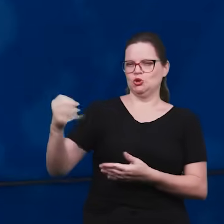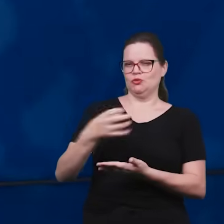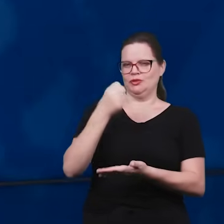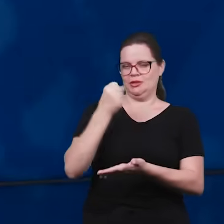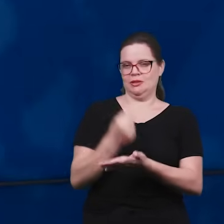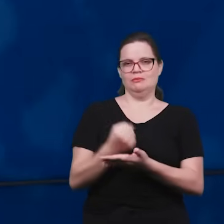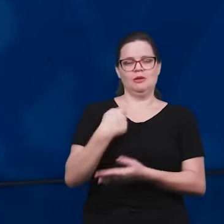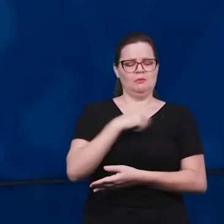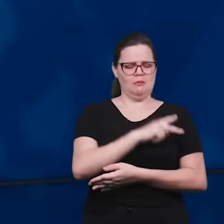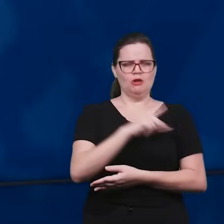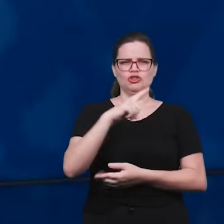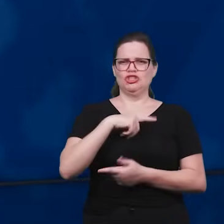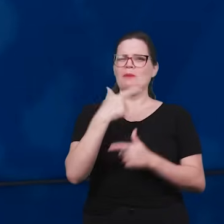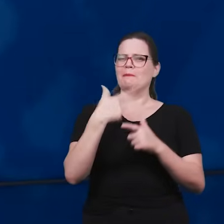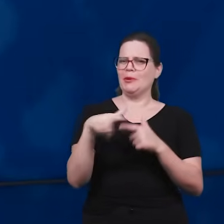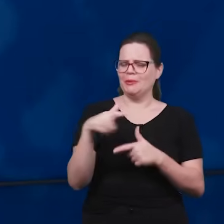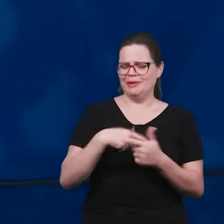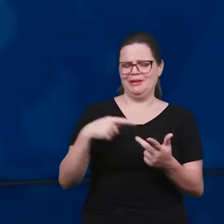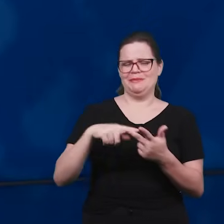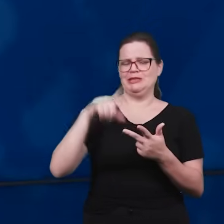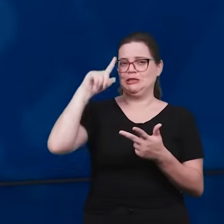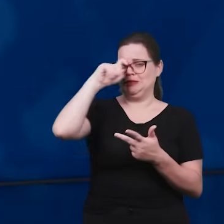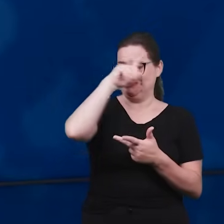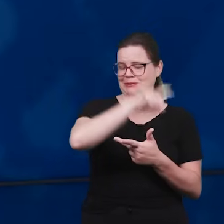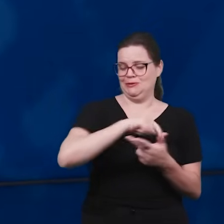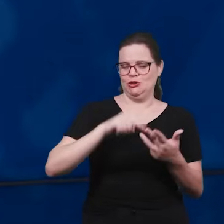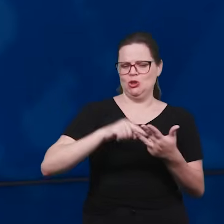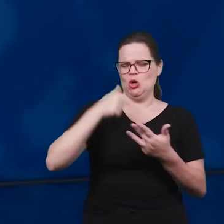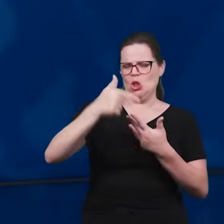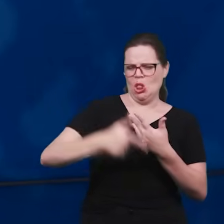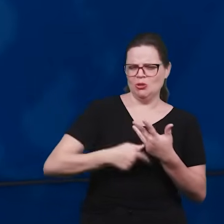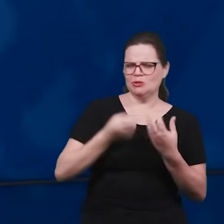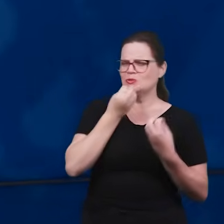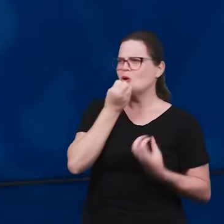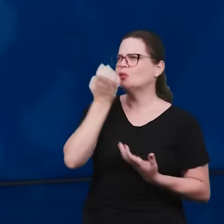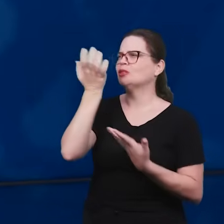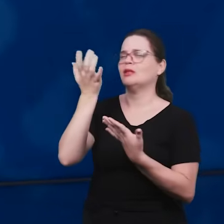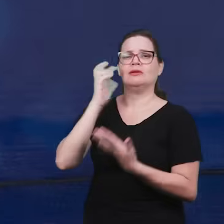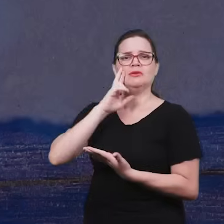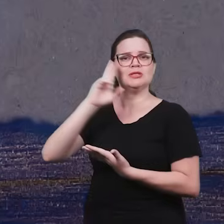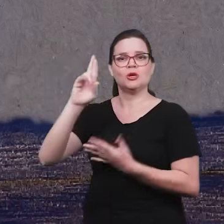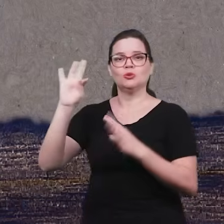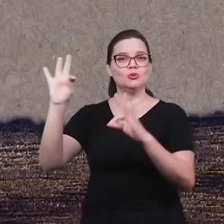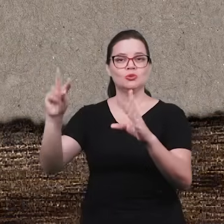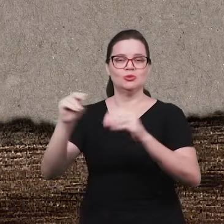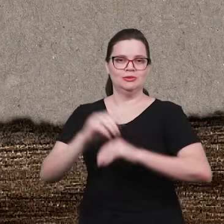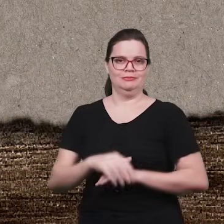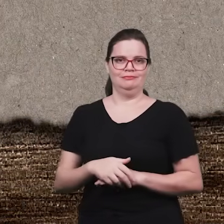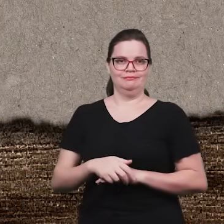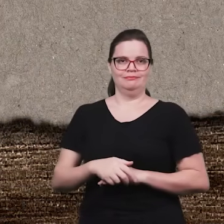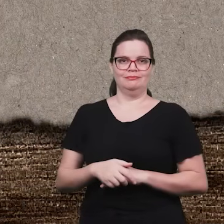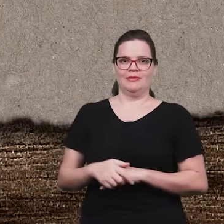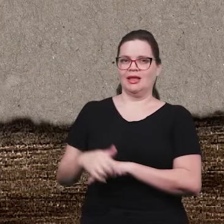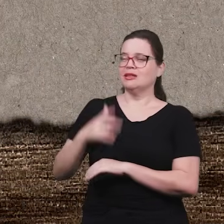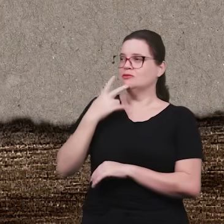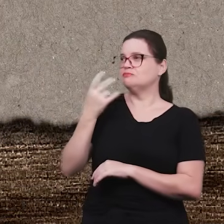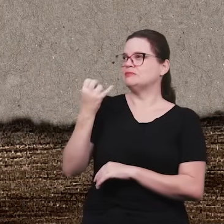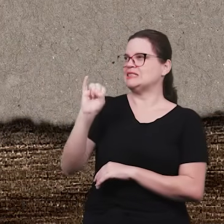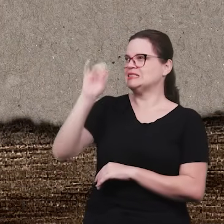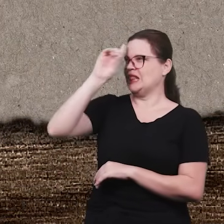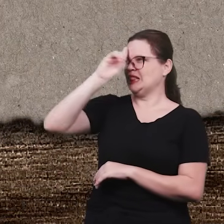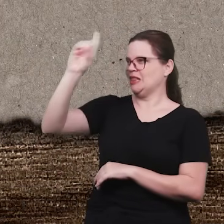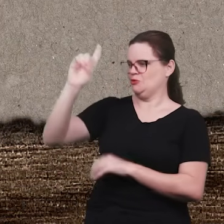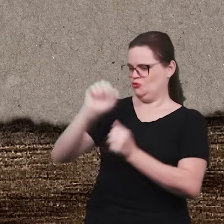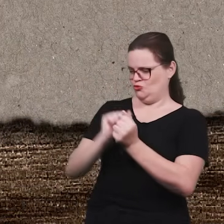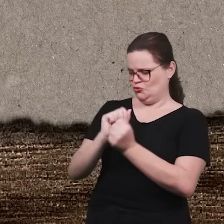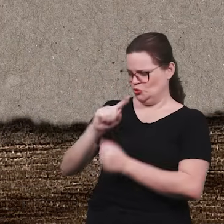os seus problemas e as suas lutas que enfrentava aos pés do Senhor, ele dizia assim: se Deus é por nós,